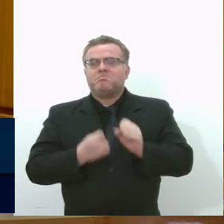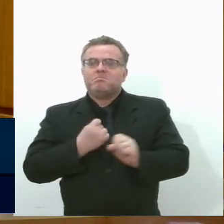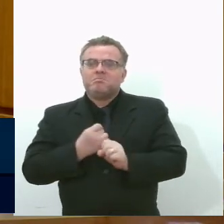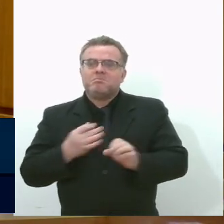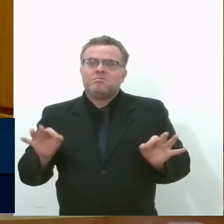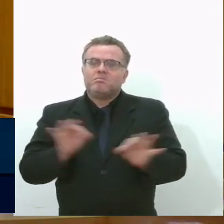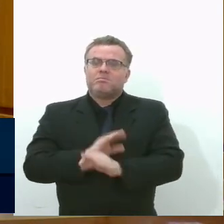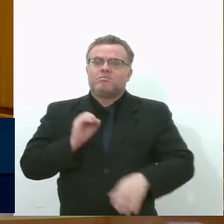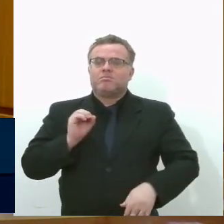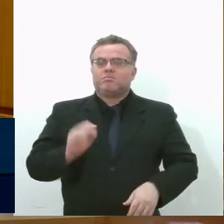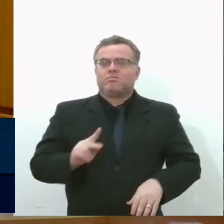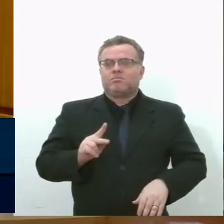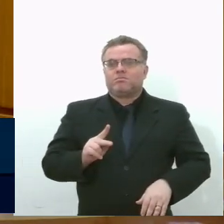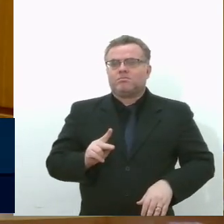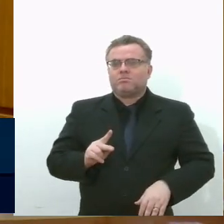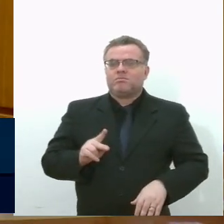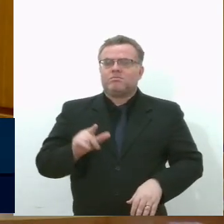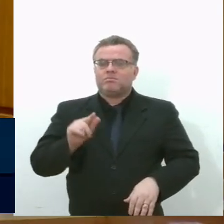passar